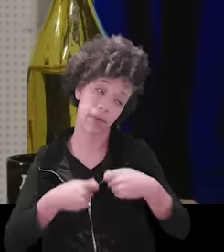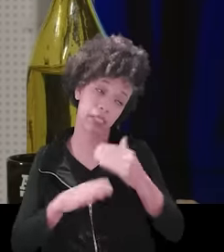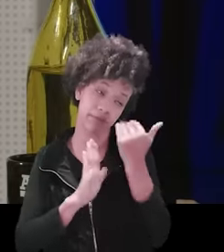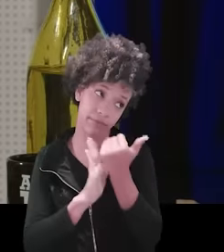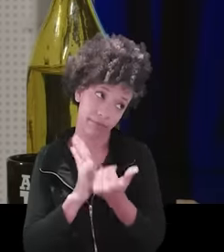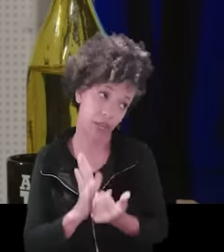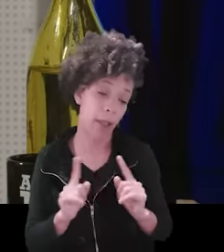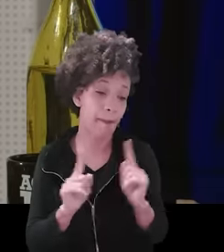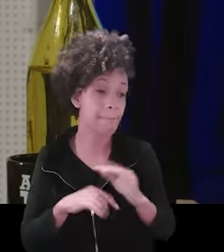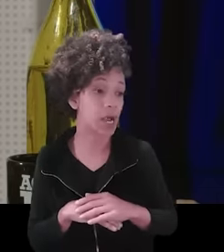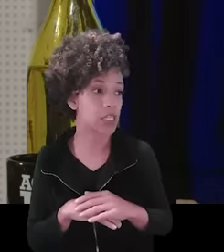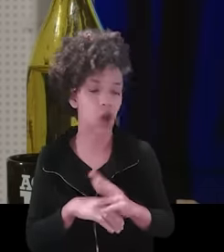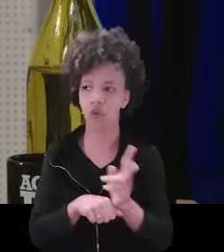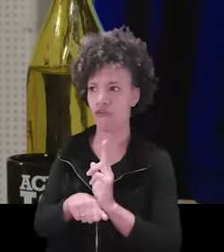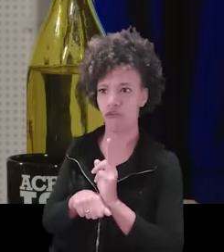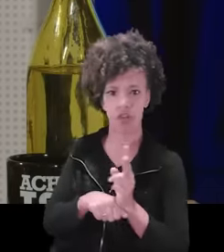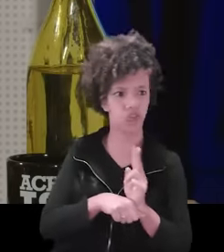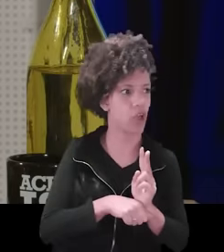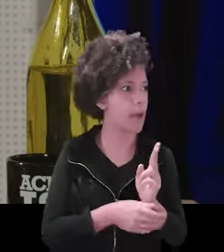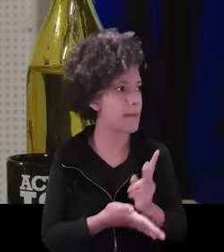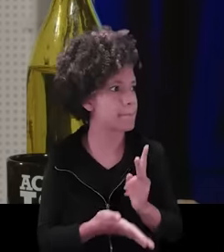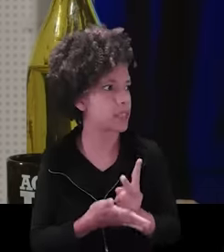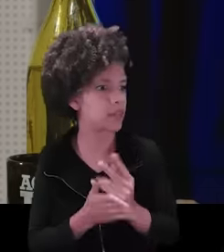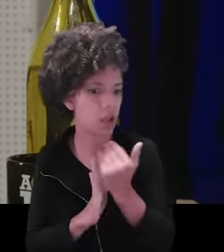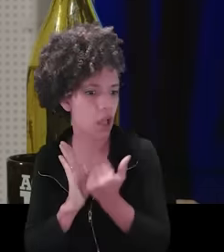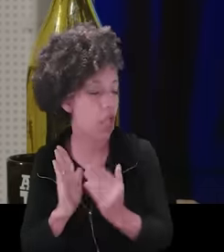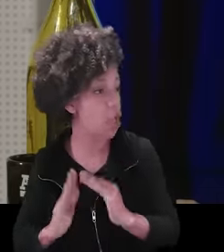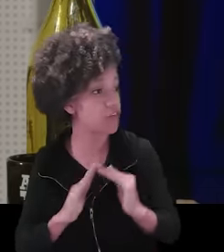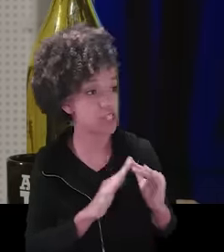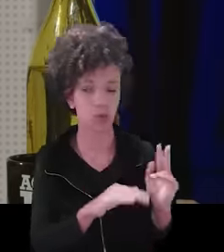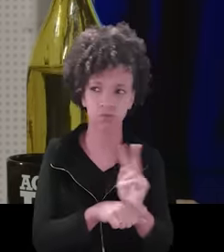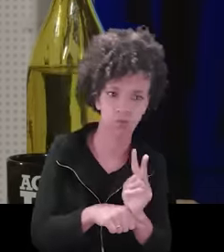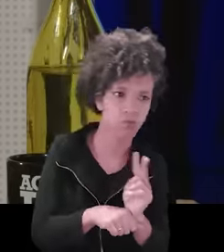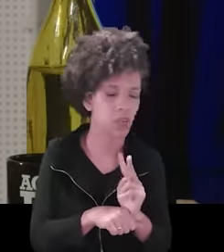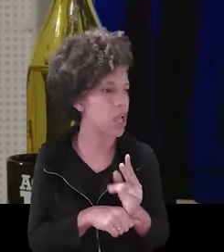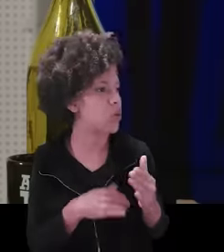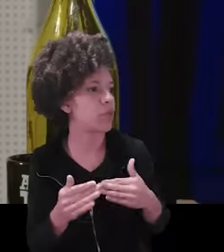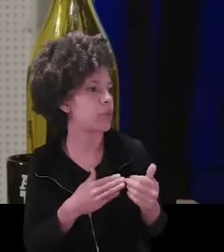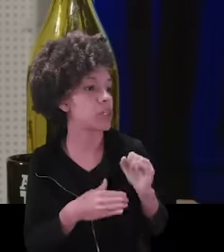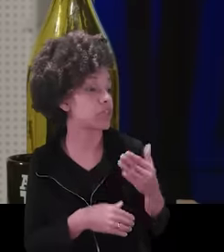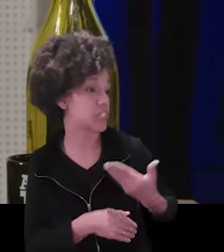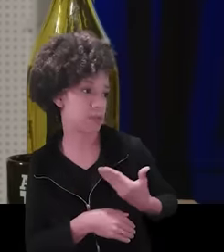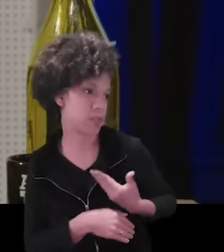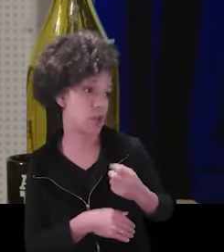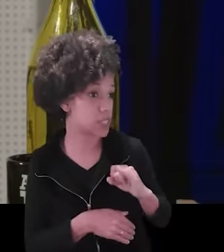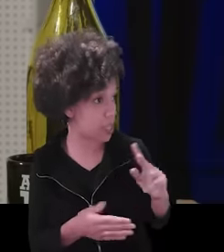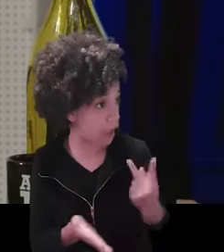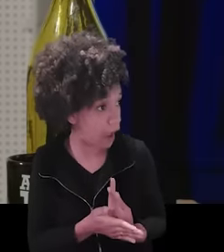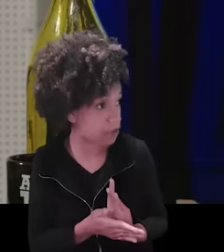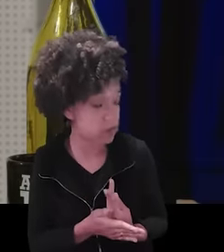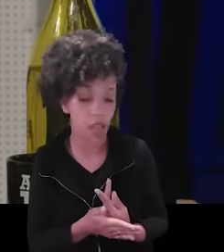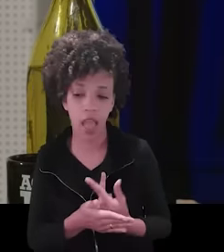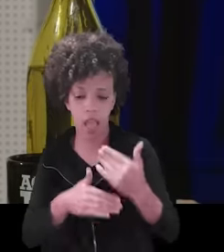manter a ordem só que o maior vigilante para manter a ordem é o seu vizinho então não o amigo dele